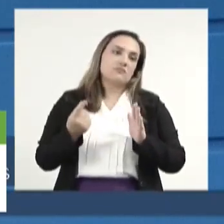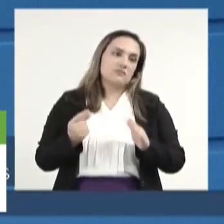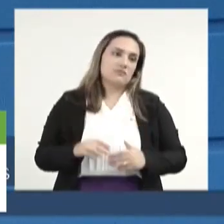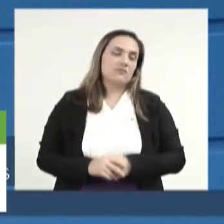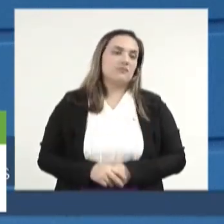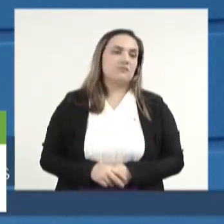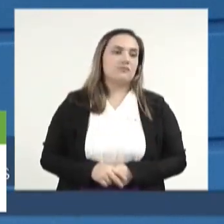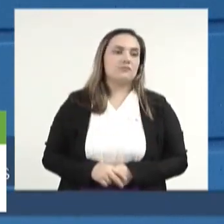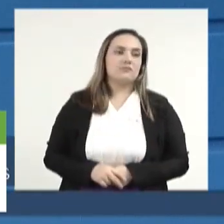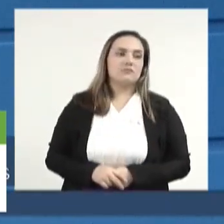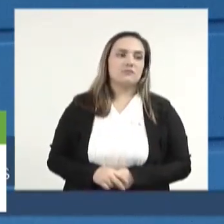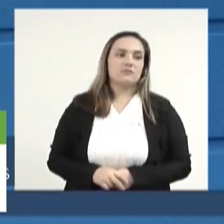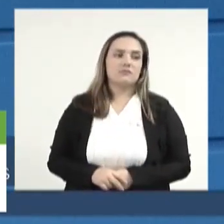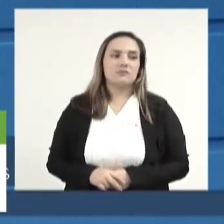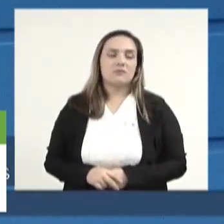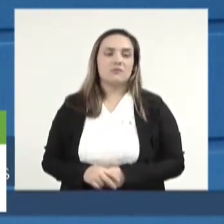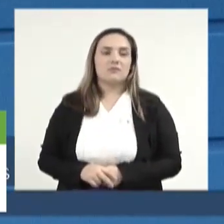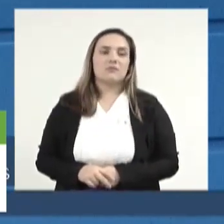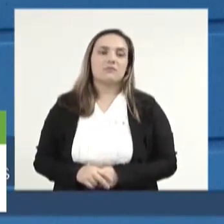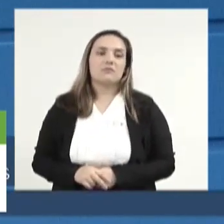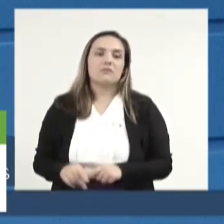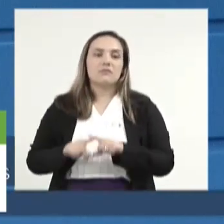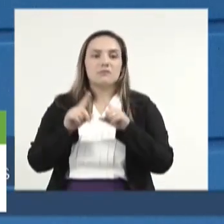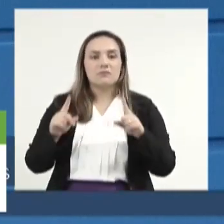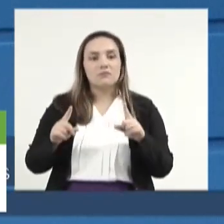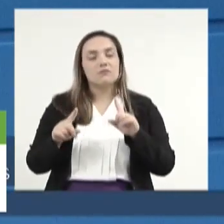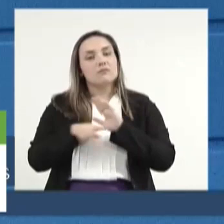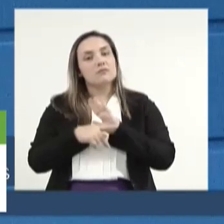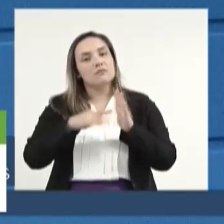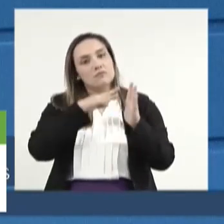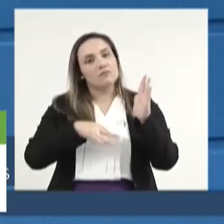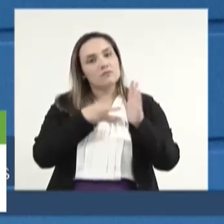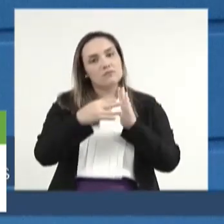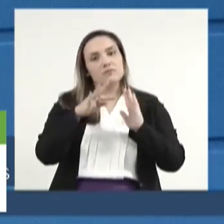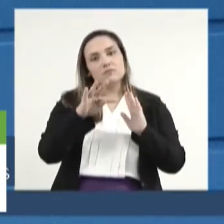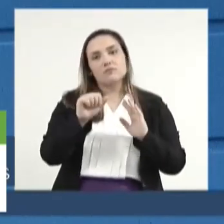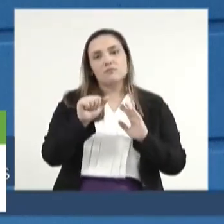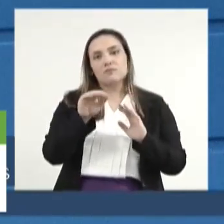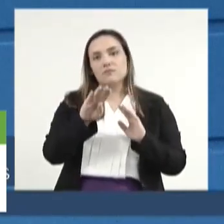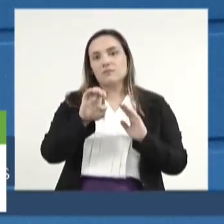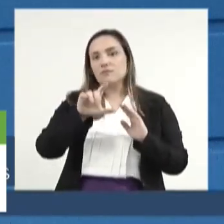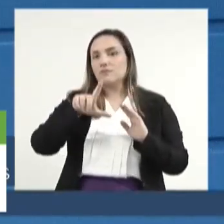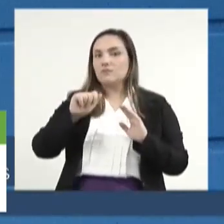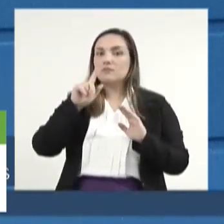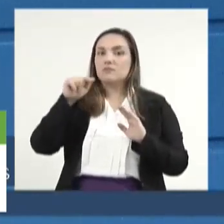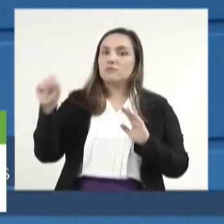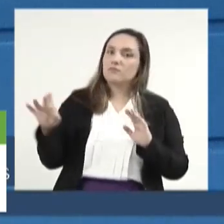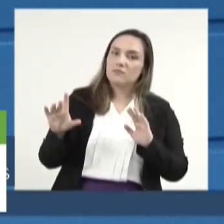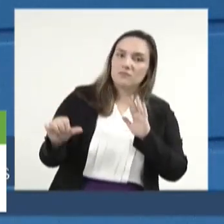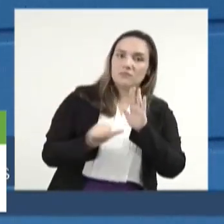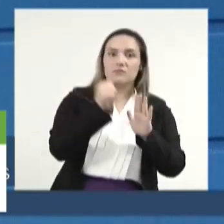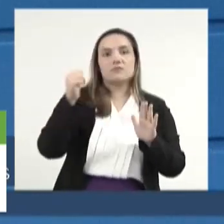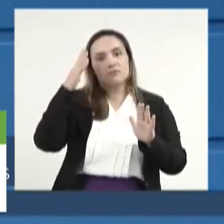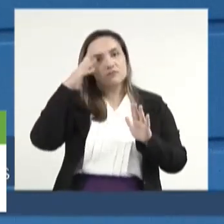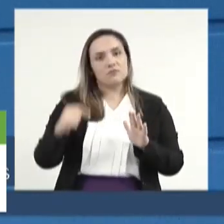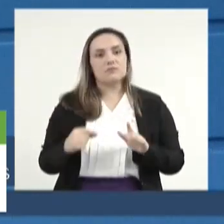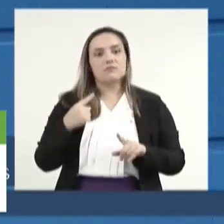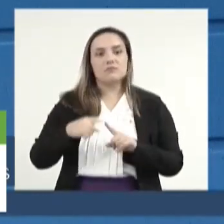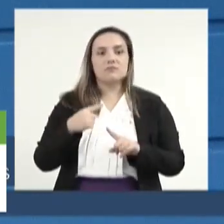professores passaram para a senhora que tiveram essa perda. Com relação às tabelas, foi um primeiro passo, porque havia